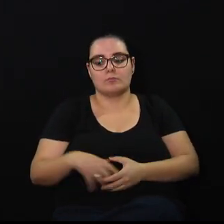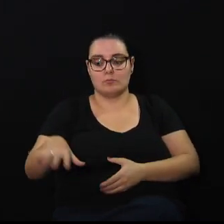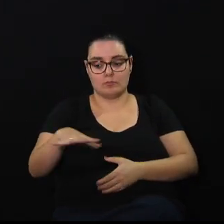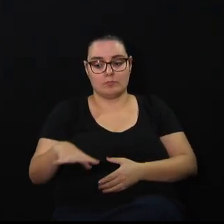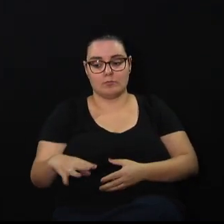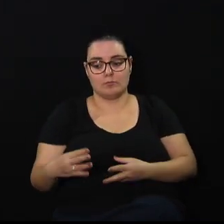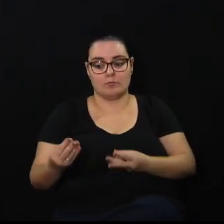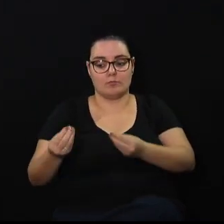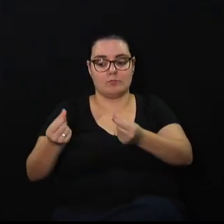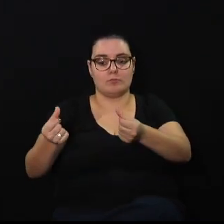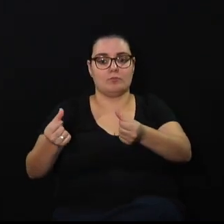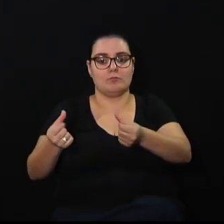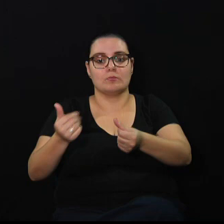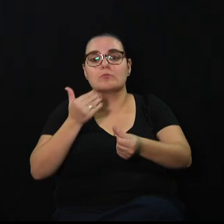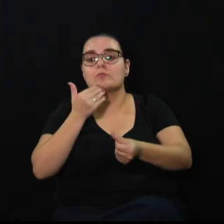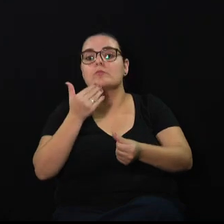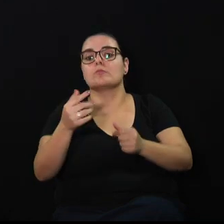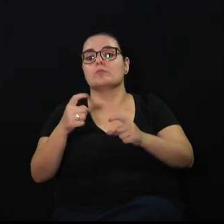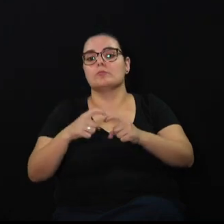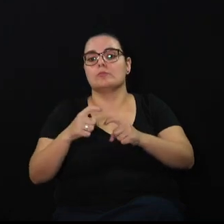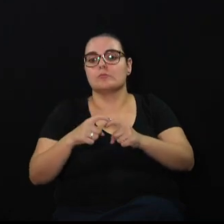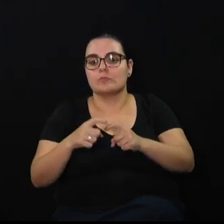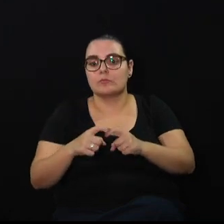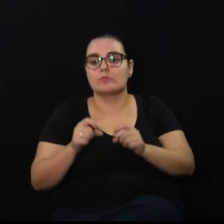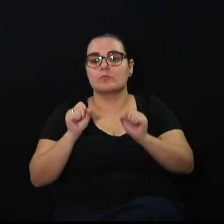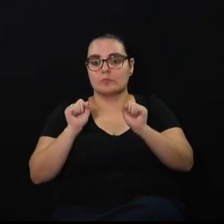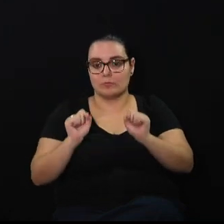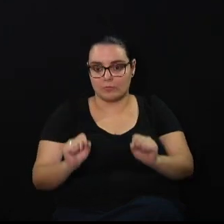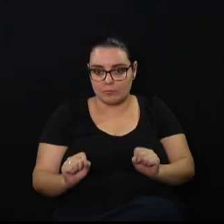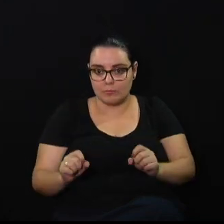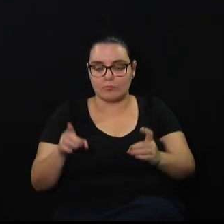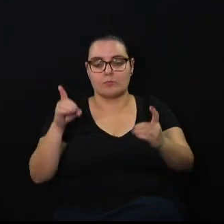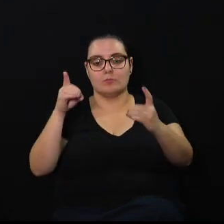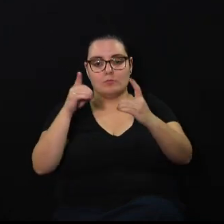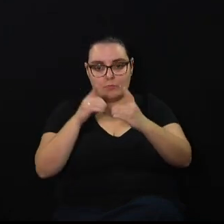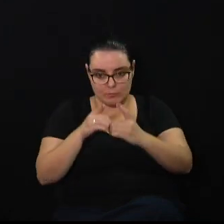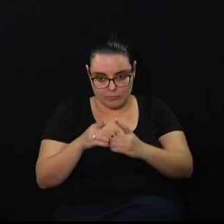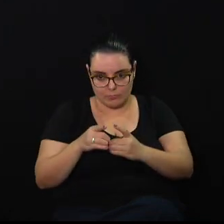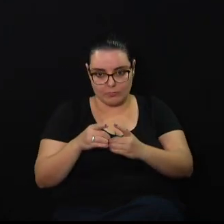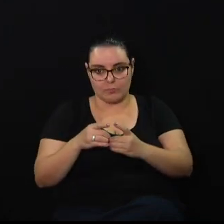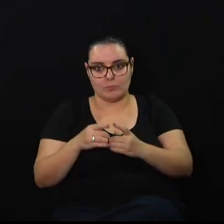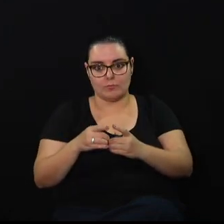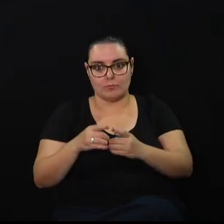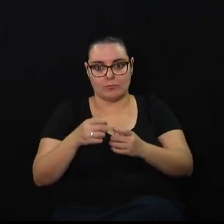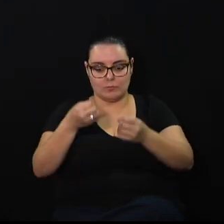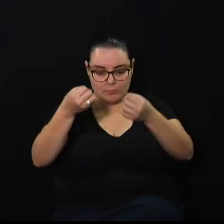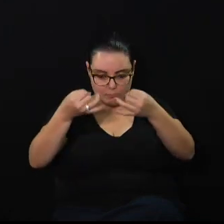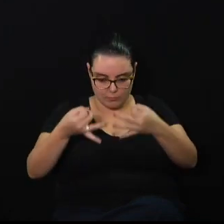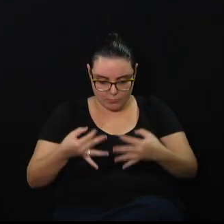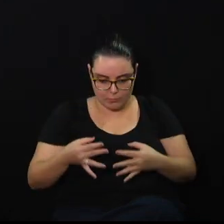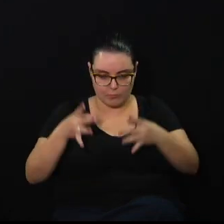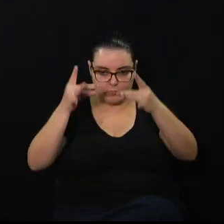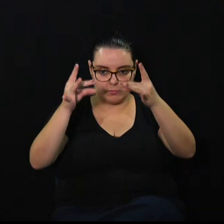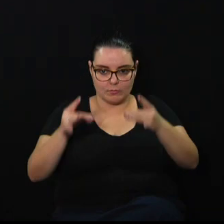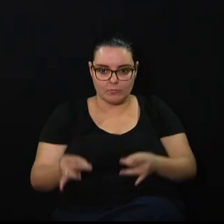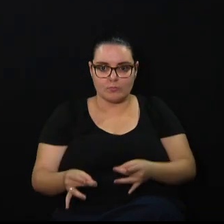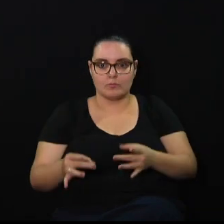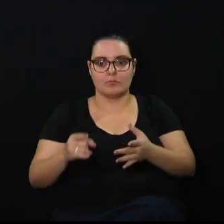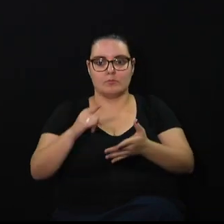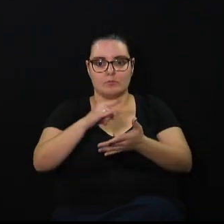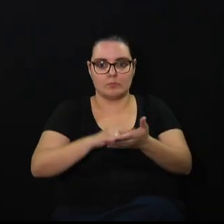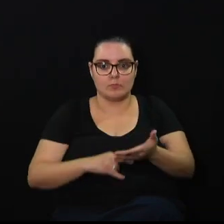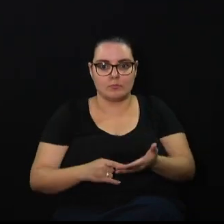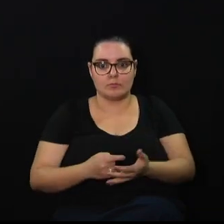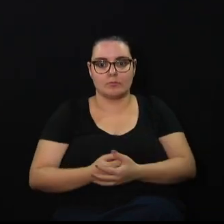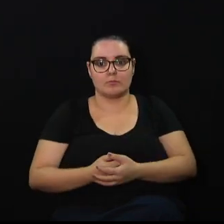qualificação que está sendo pedida que possam atender por aquela intervenção está sendo colocada é ele o plano tem que